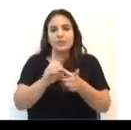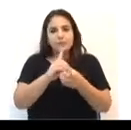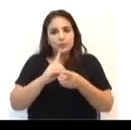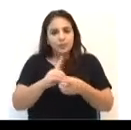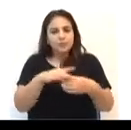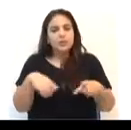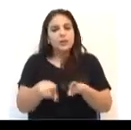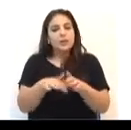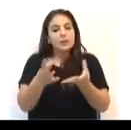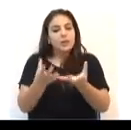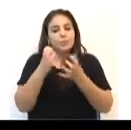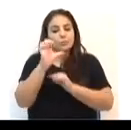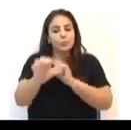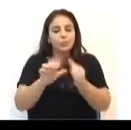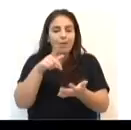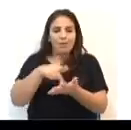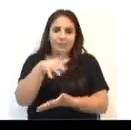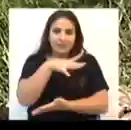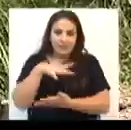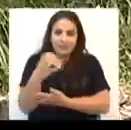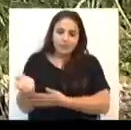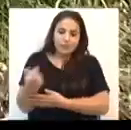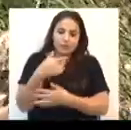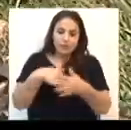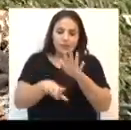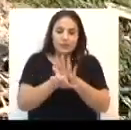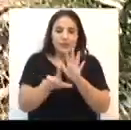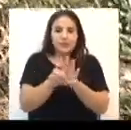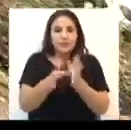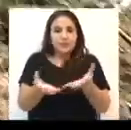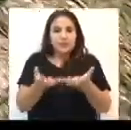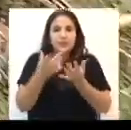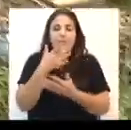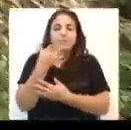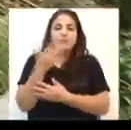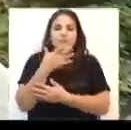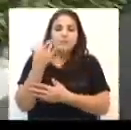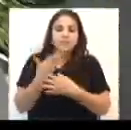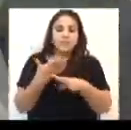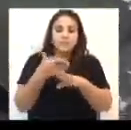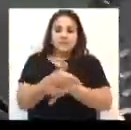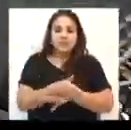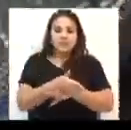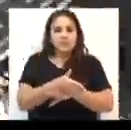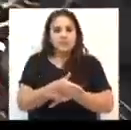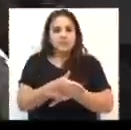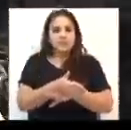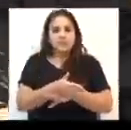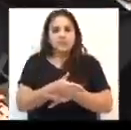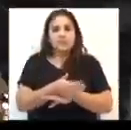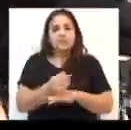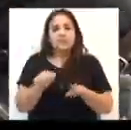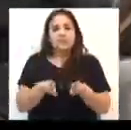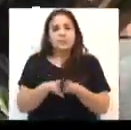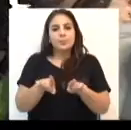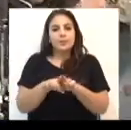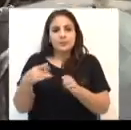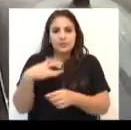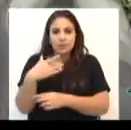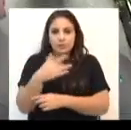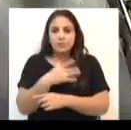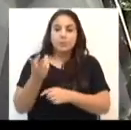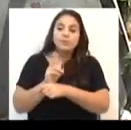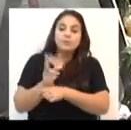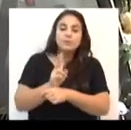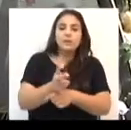quer mudar esta realidade. A nova lei pretende facilitar o acesso dos agentes de saúde para a